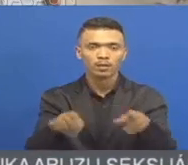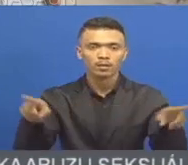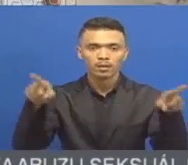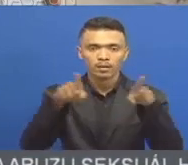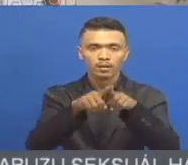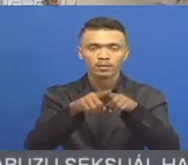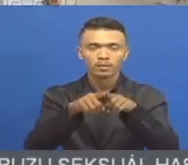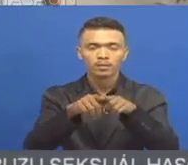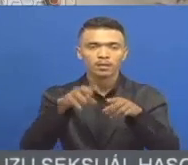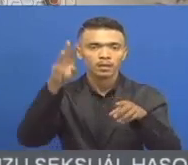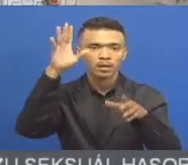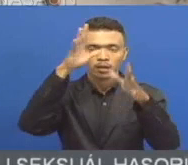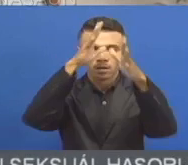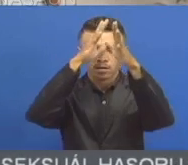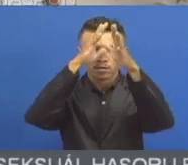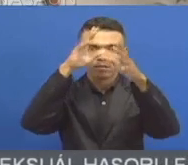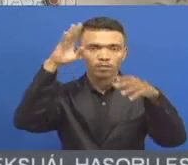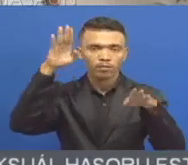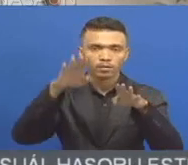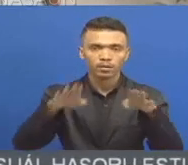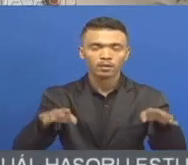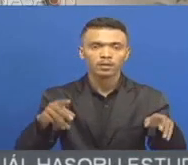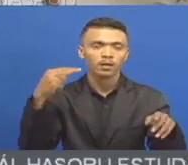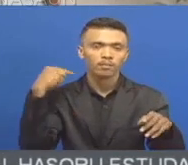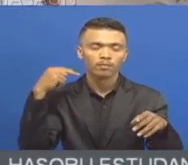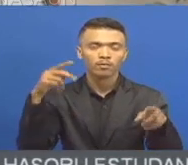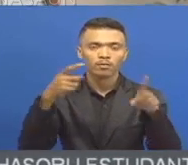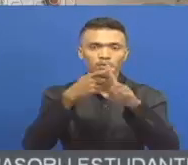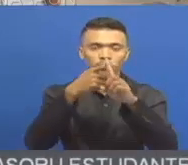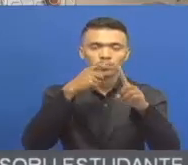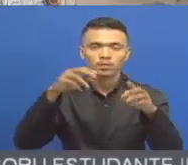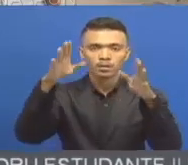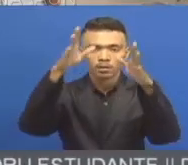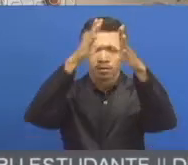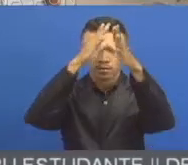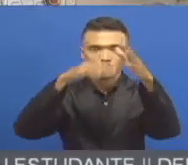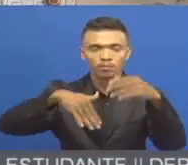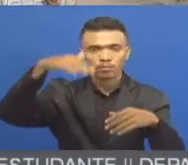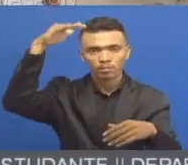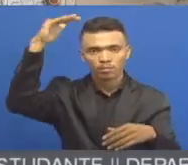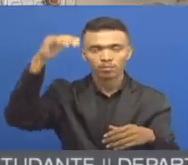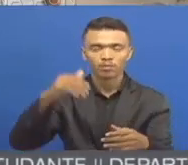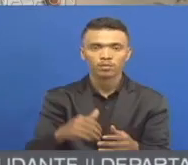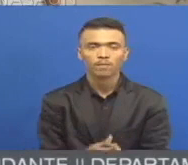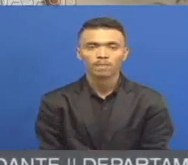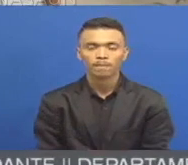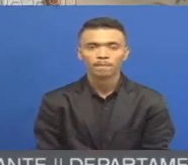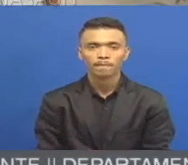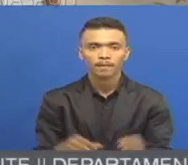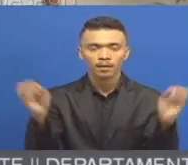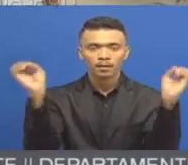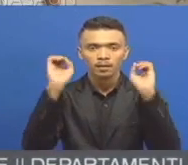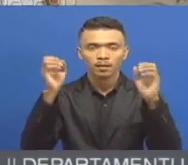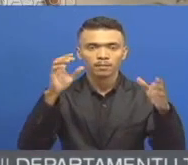Avô Kik, Nia Nessa Mbeu, a Nia Avô Botnia. E nini objetivo em tribunal explica que ataca lá o sato